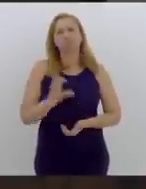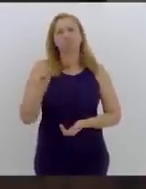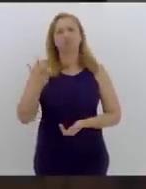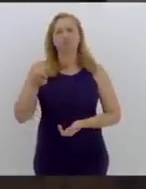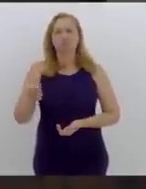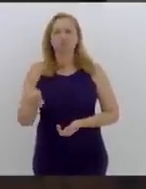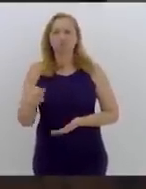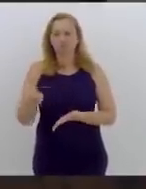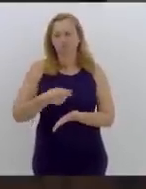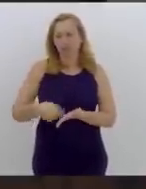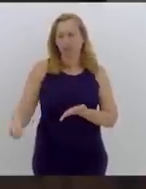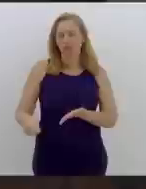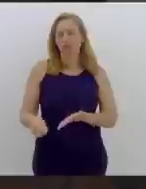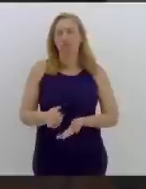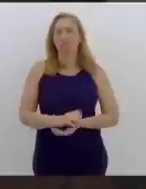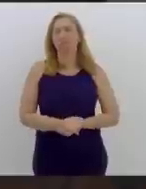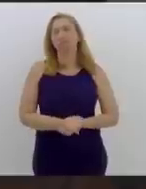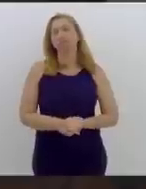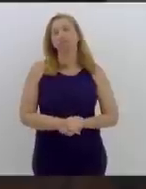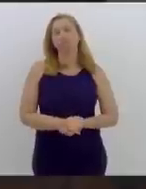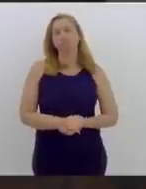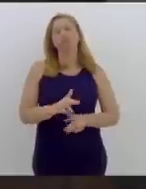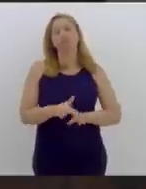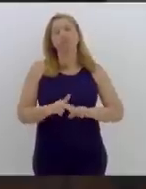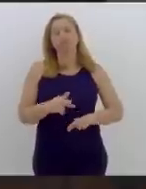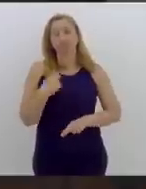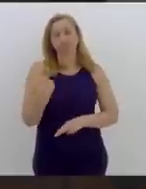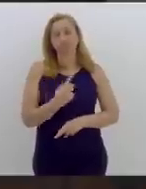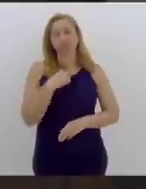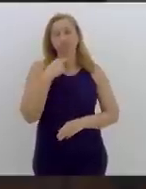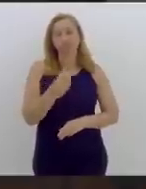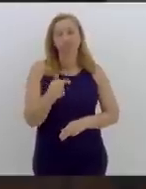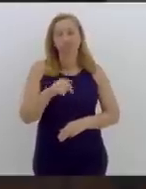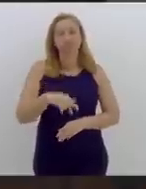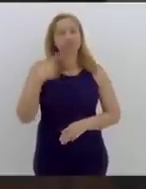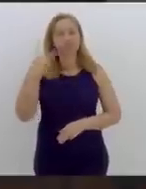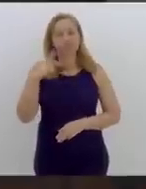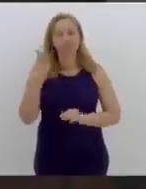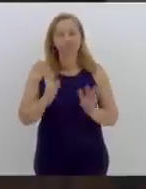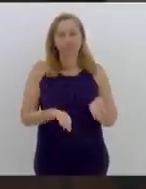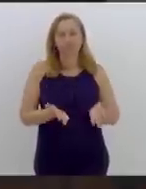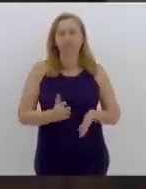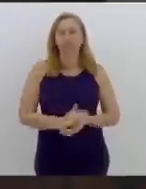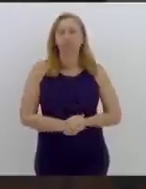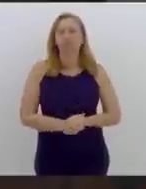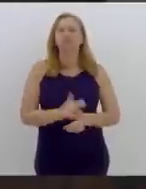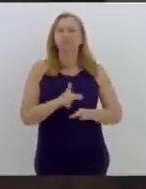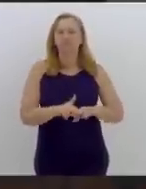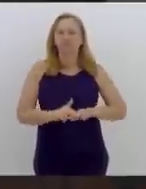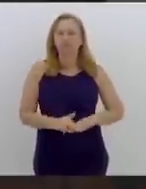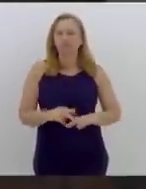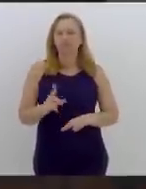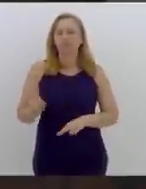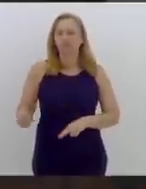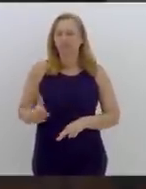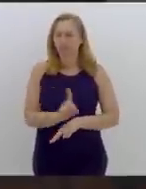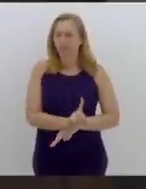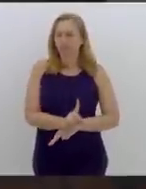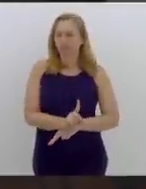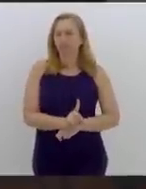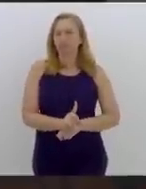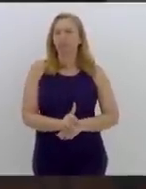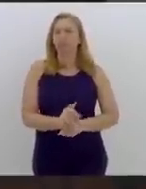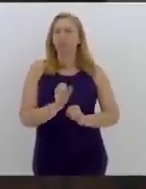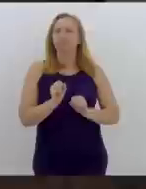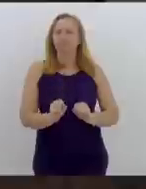vai lá e segue o que ele fala e é por isso que nós temos voz no Parlamento hoje é por isso que nós estamos aqui é